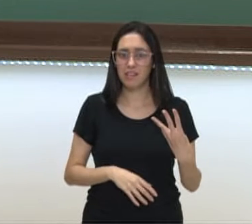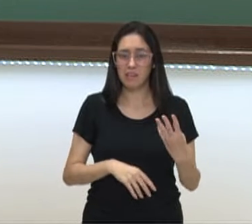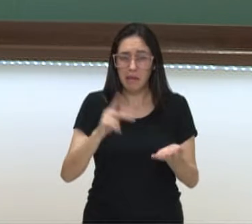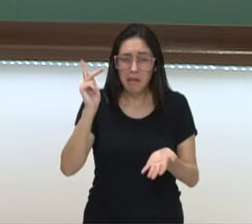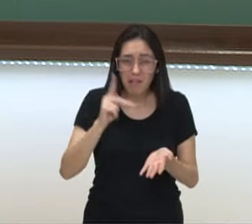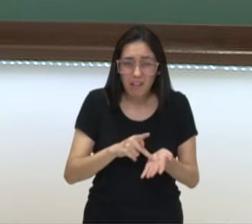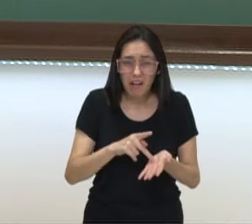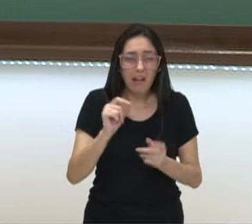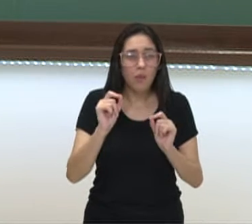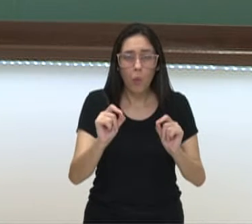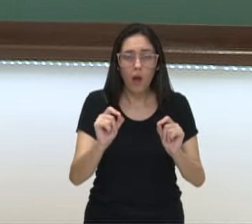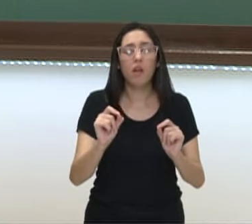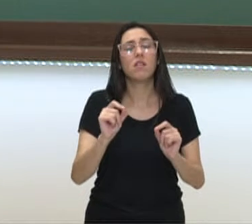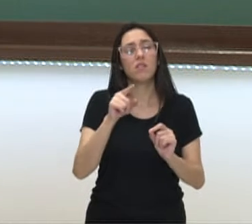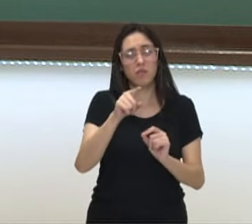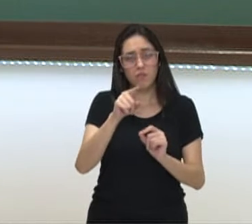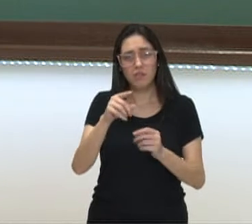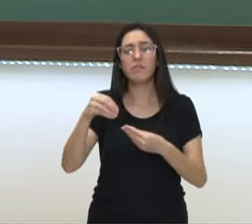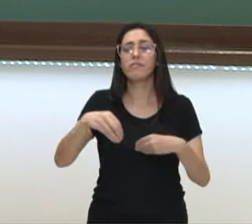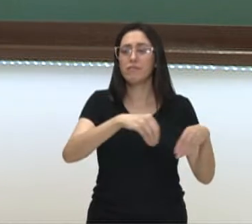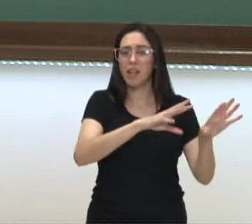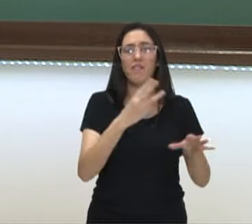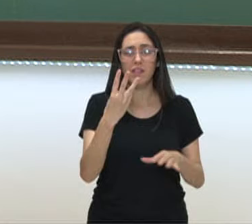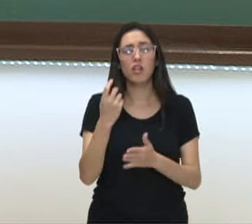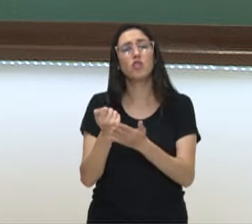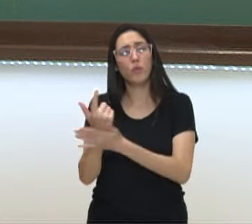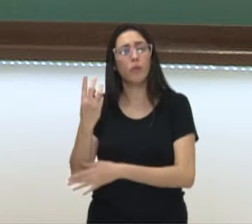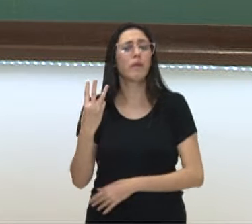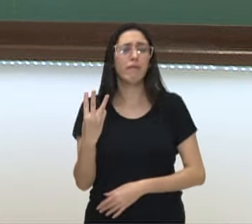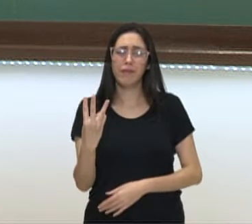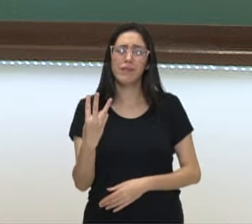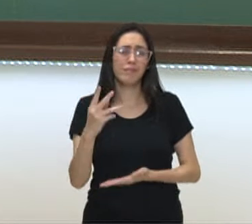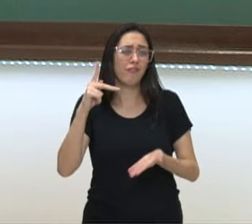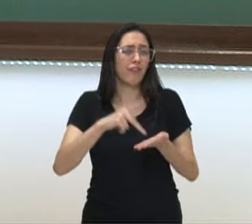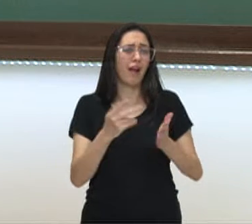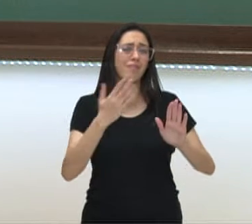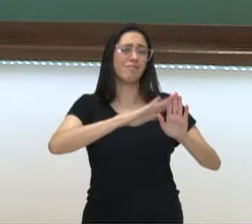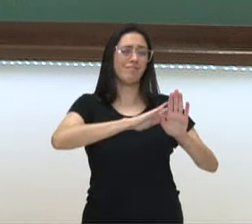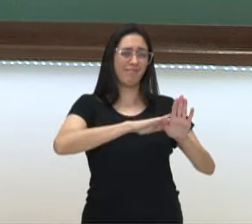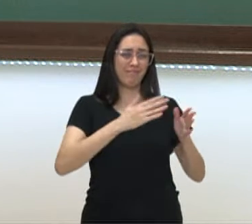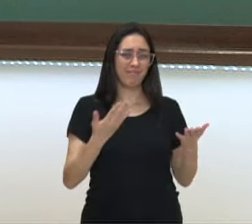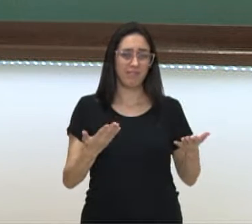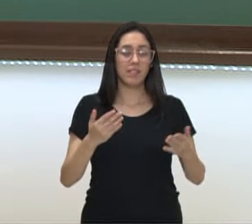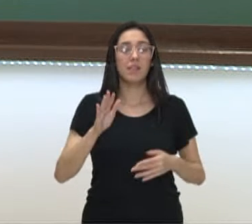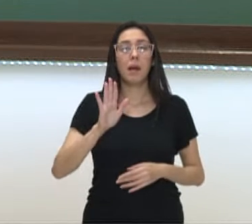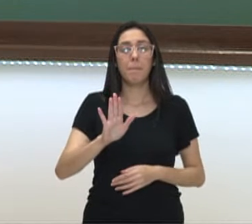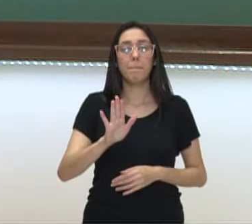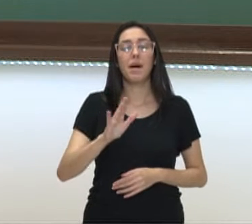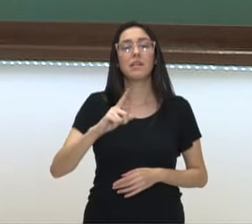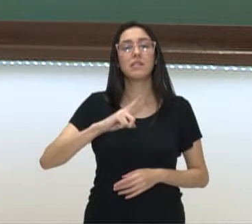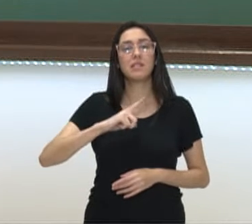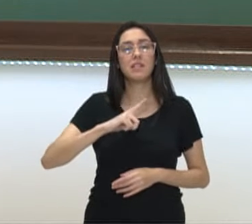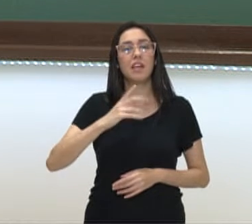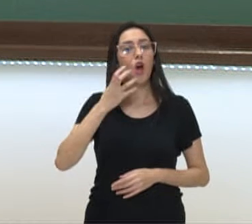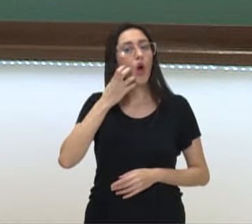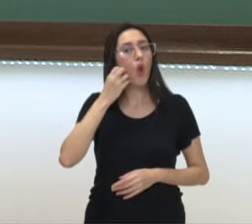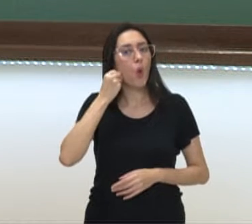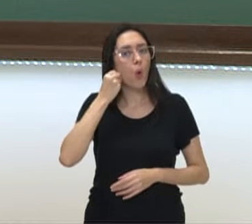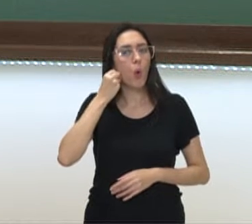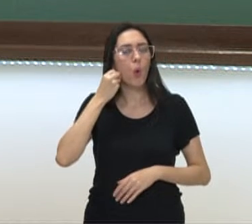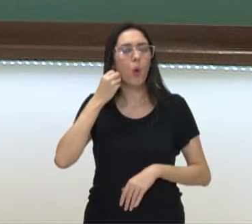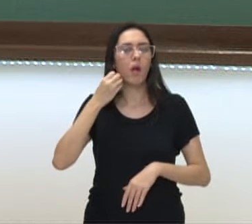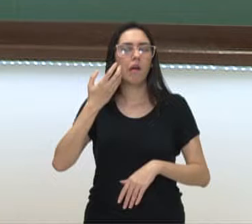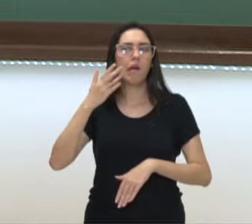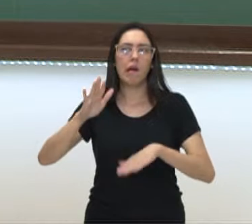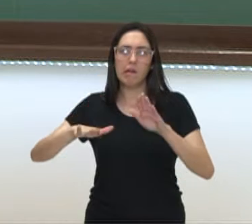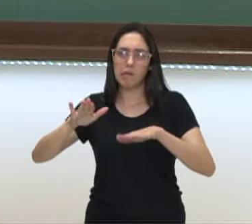estará continuando pagando pelos mesmos 3 produtos. Agora, o que acontece? A margem de lucro talvez tenha sido reduzida um